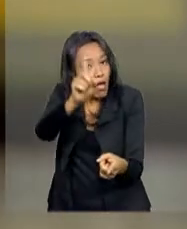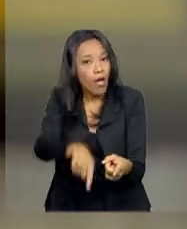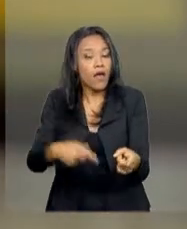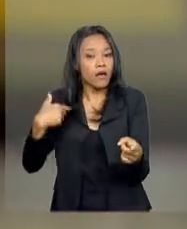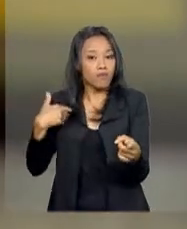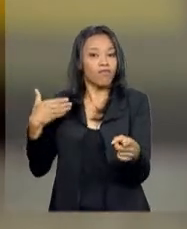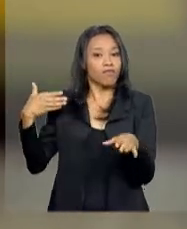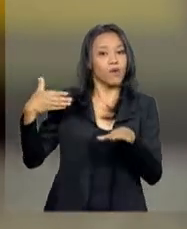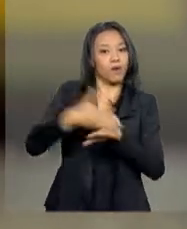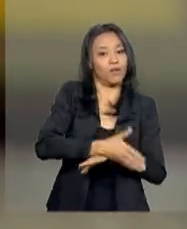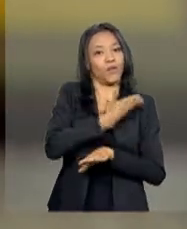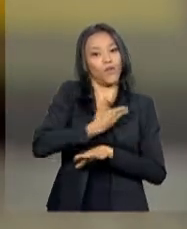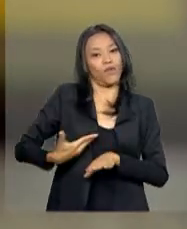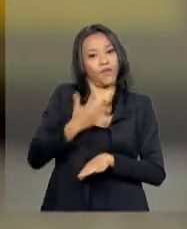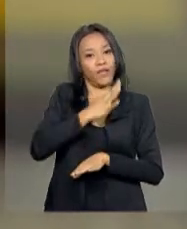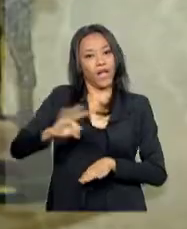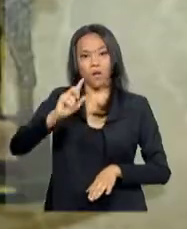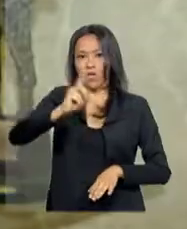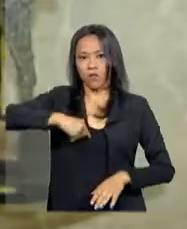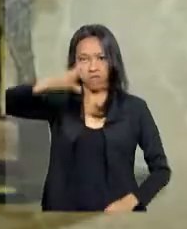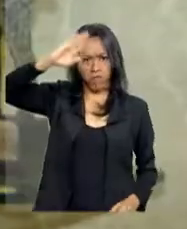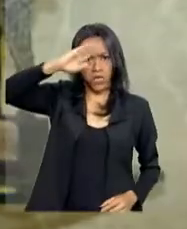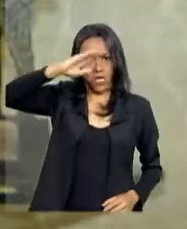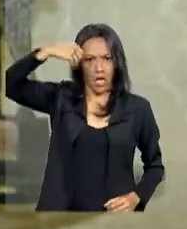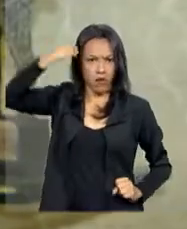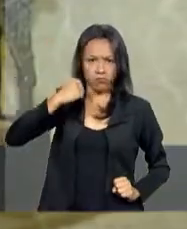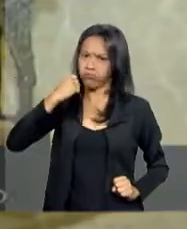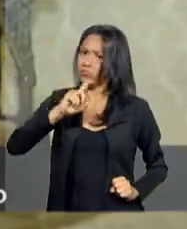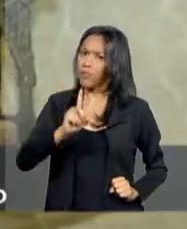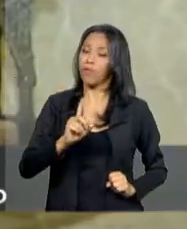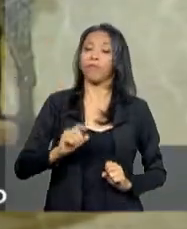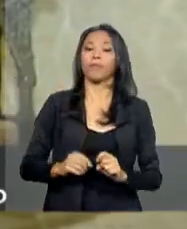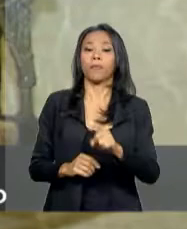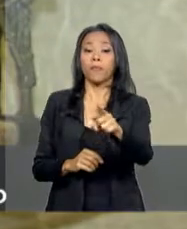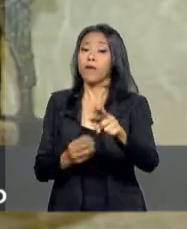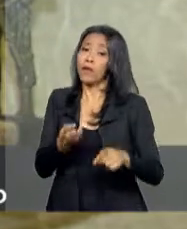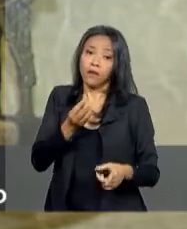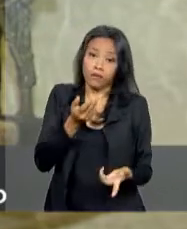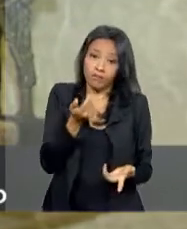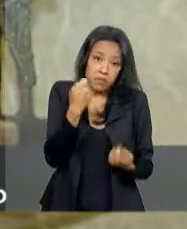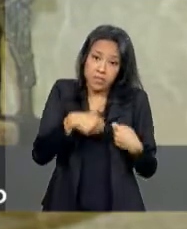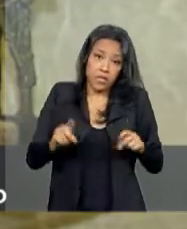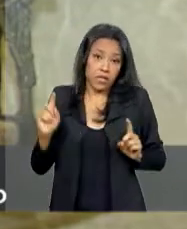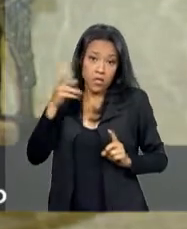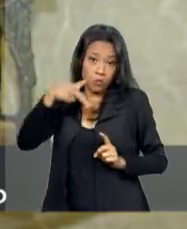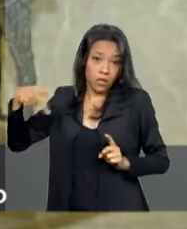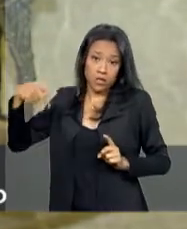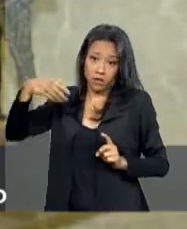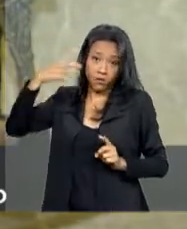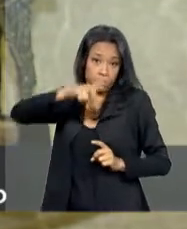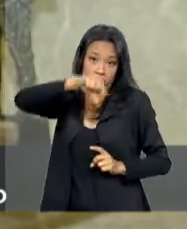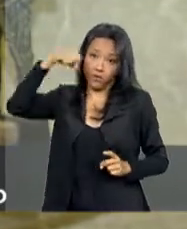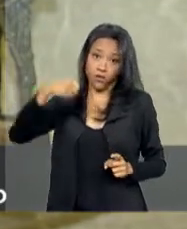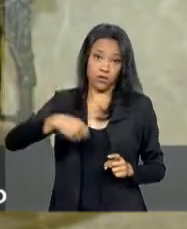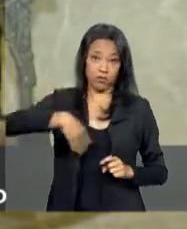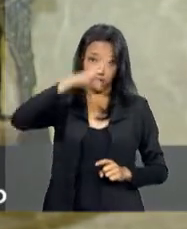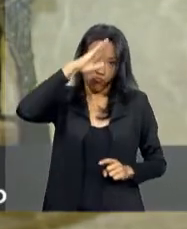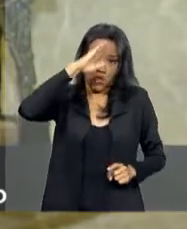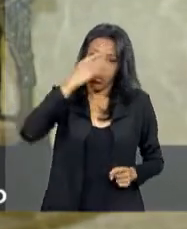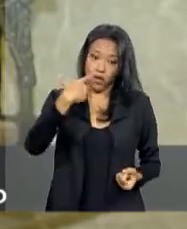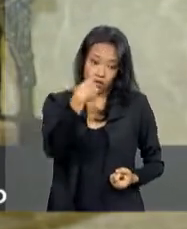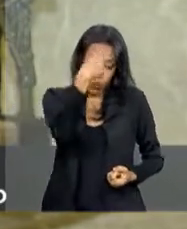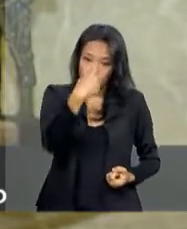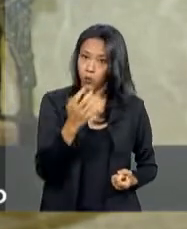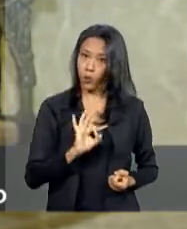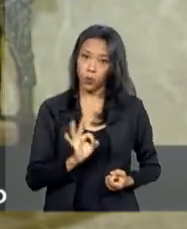intervenção federal e não militar. O presidente não precisaria ter colocado um militar. Fomos colocados